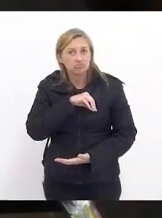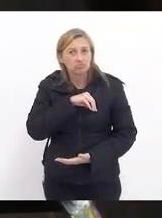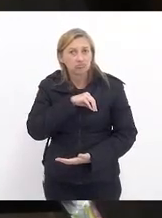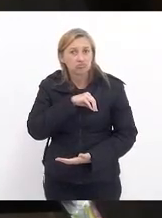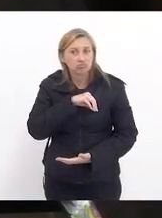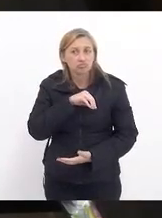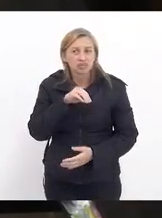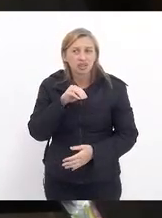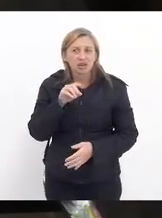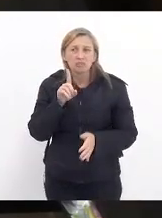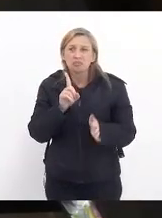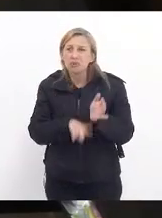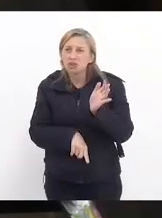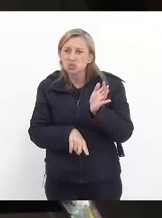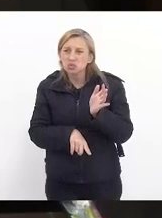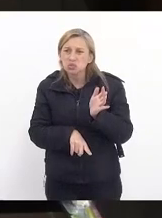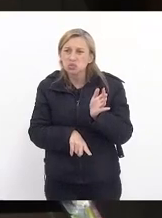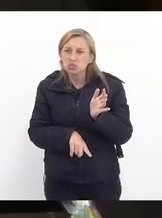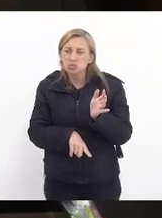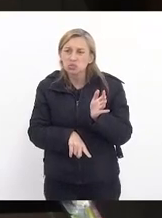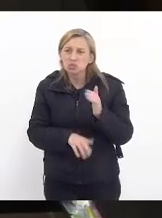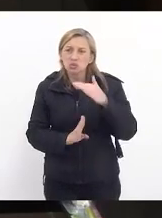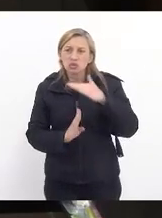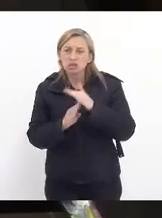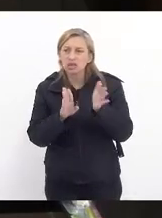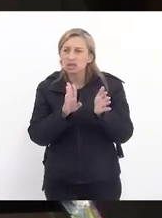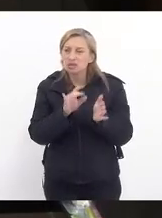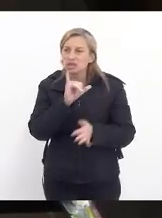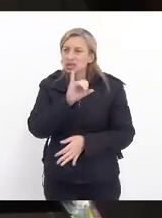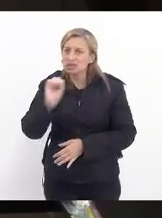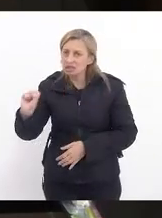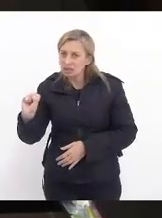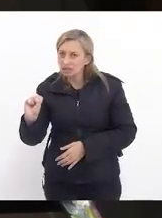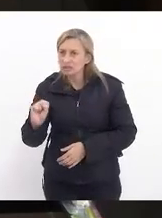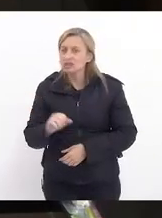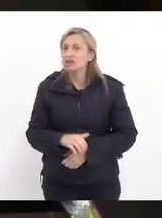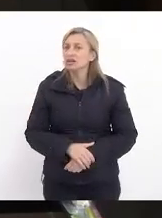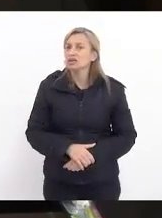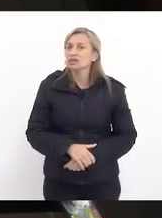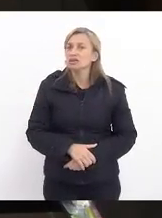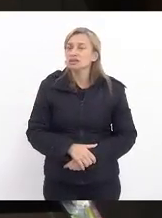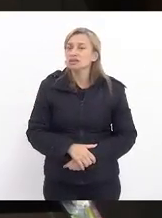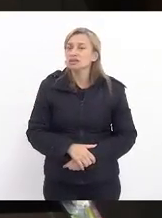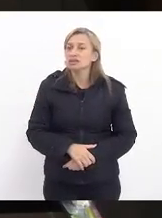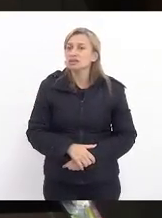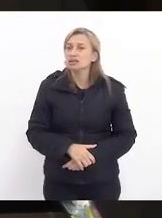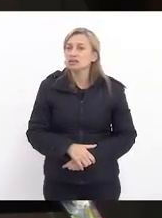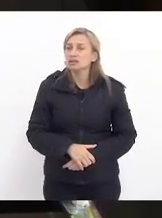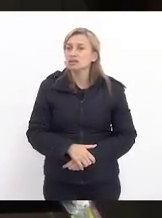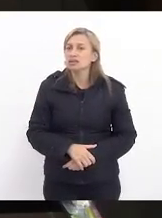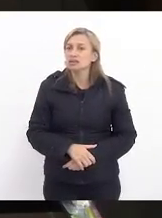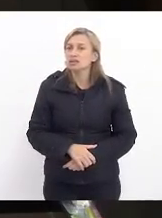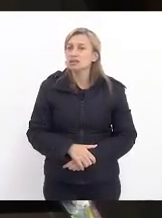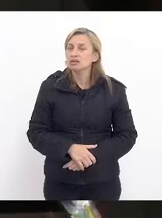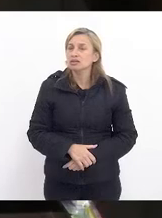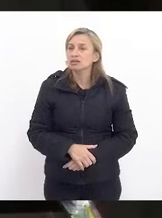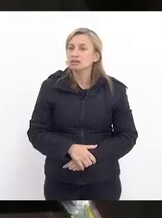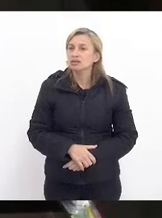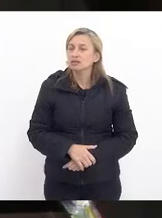abaixo do teto do INSS incidam